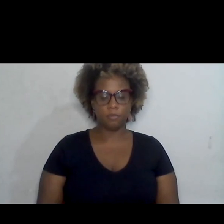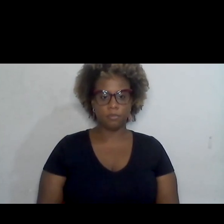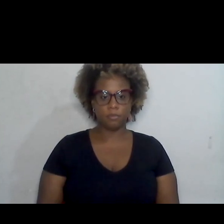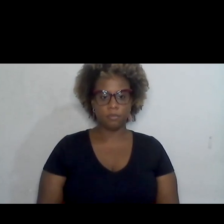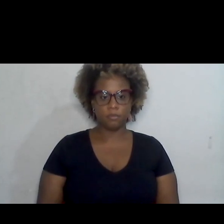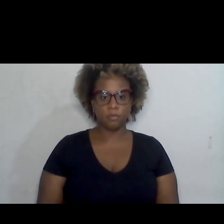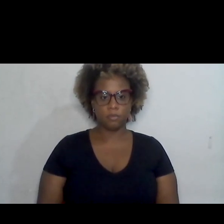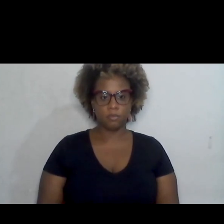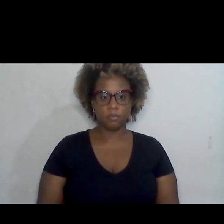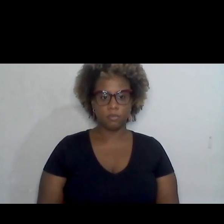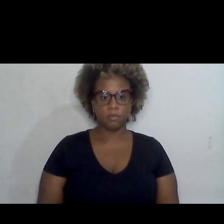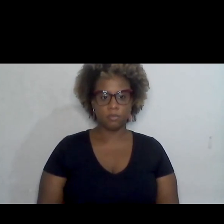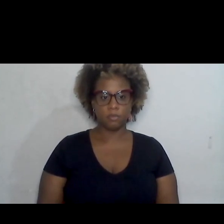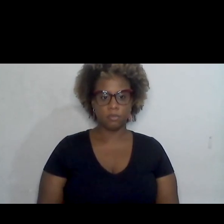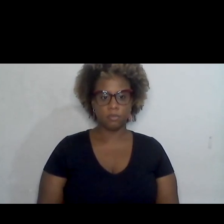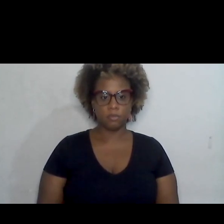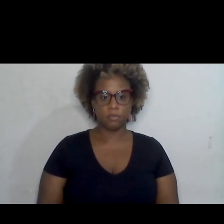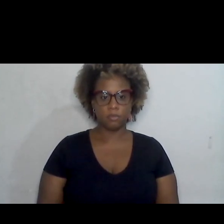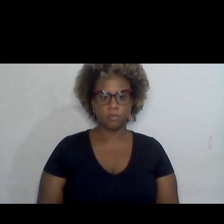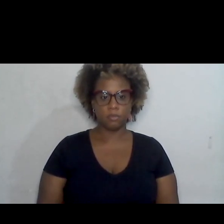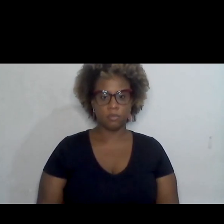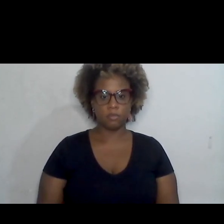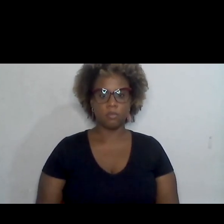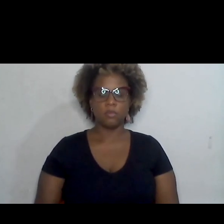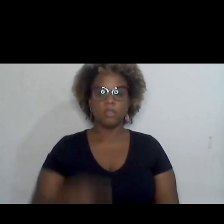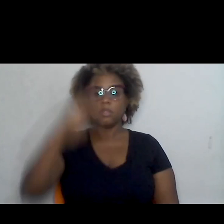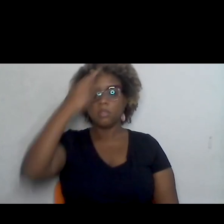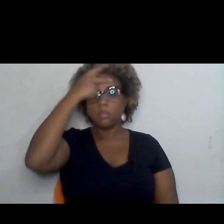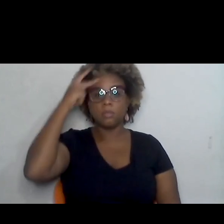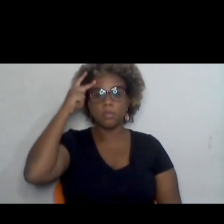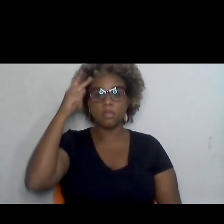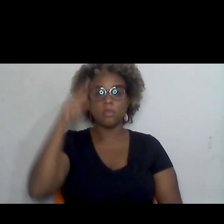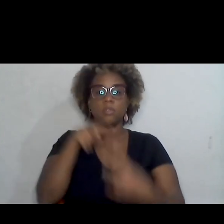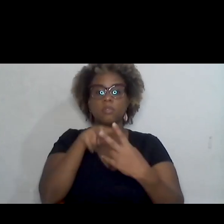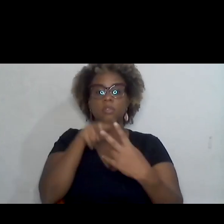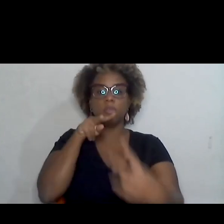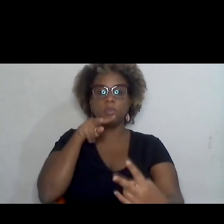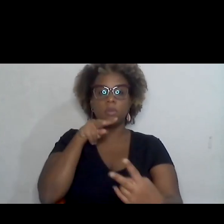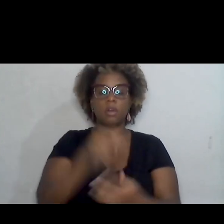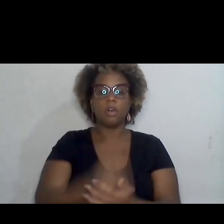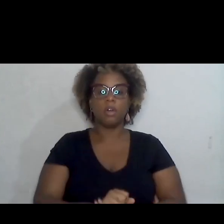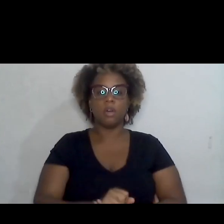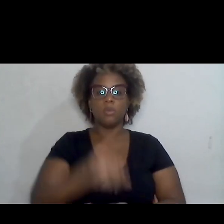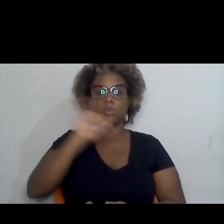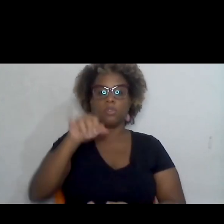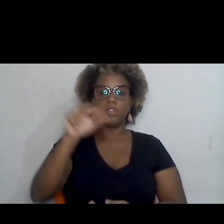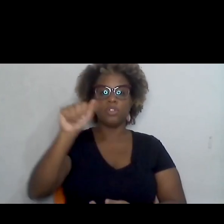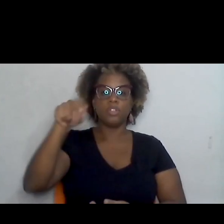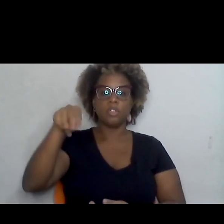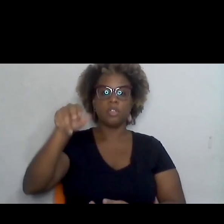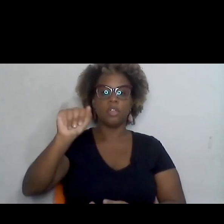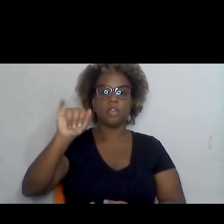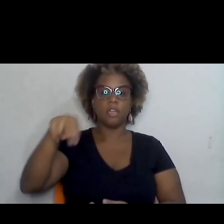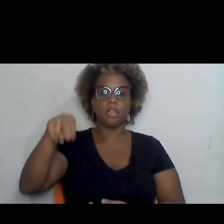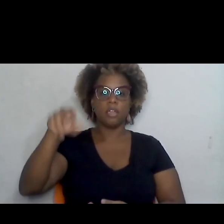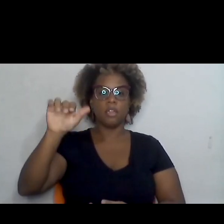Jana, para o pessoal do virtual aqui, Janaína falou, fez um desabafo sobre os desafios das coordenações